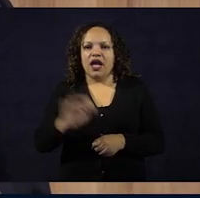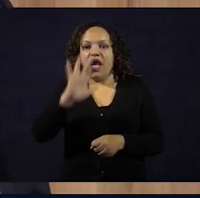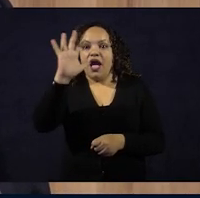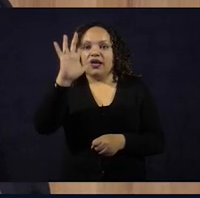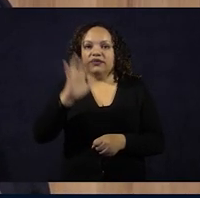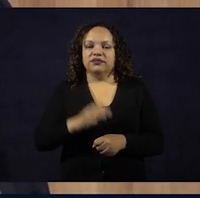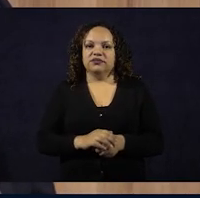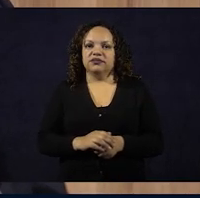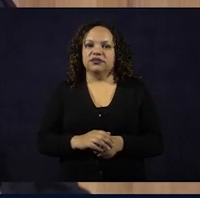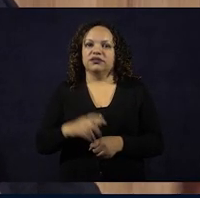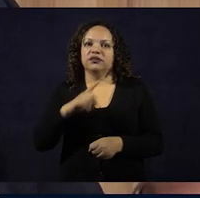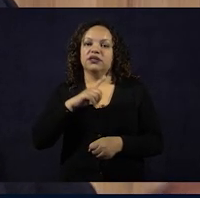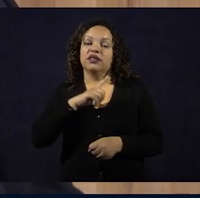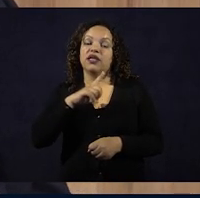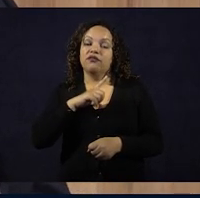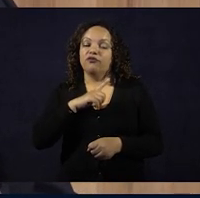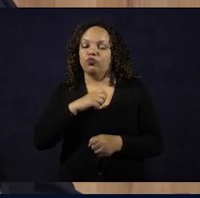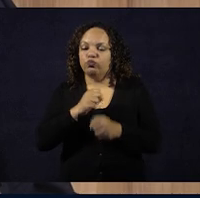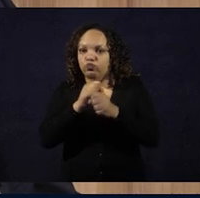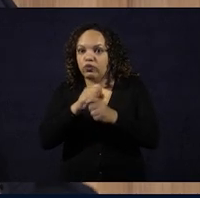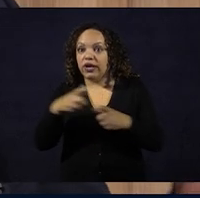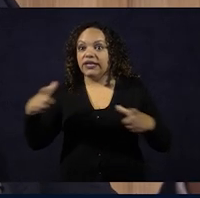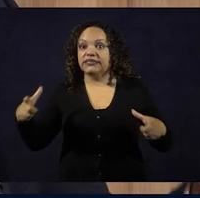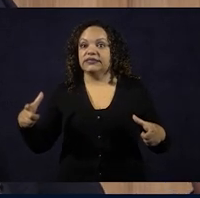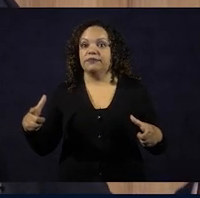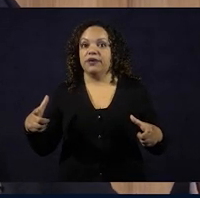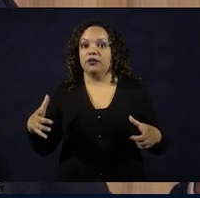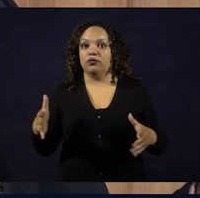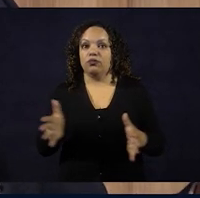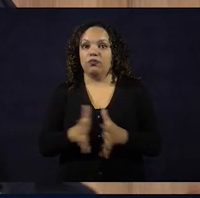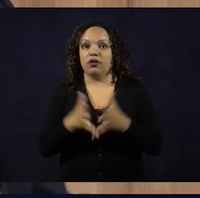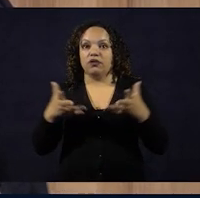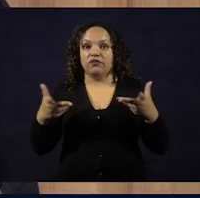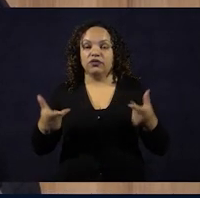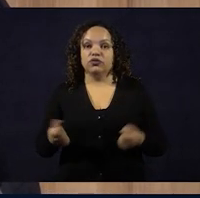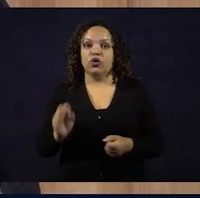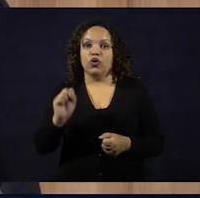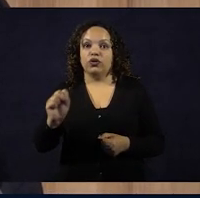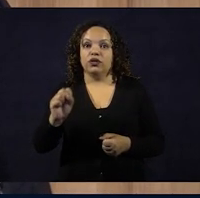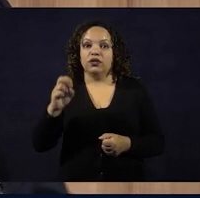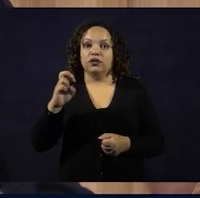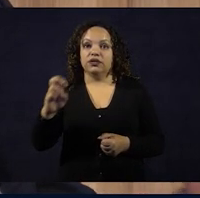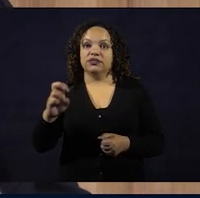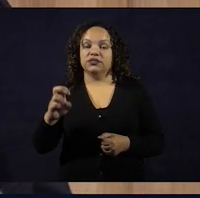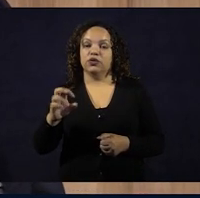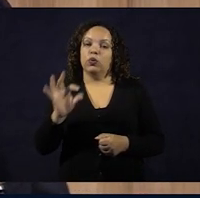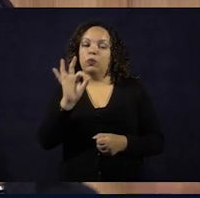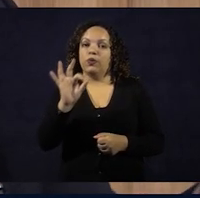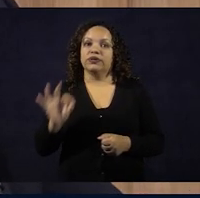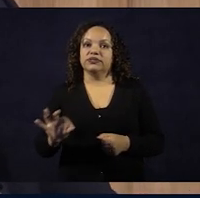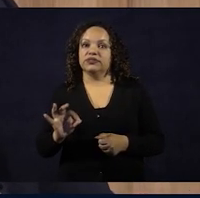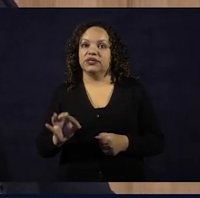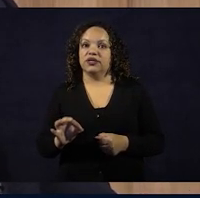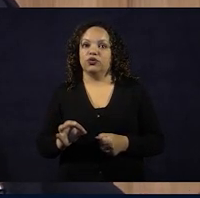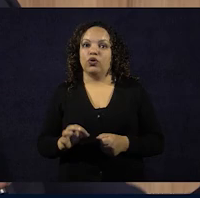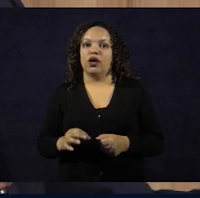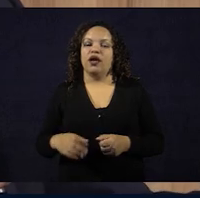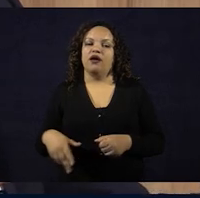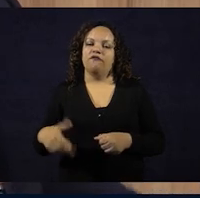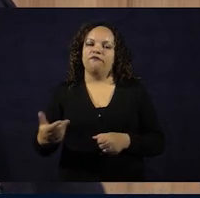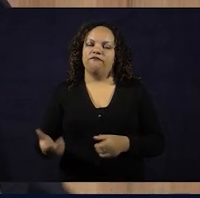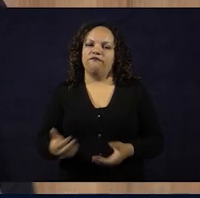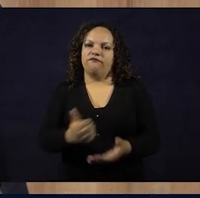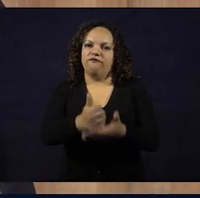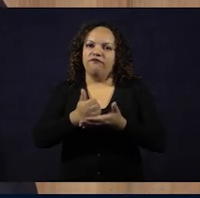Boom de prêmio nos produtos que a gente vende Então hoje 85% do que a gente produz hoje na raiz em é exportado a gente só não exporta mais